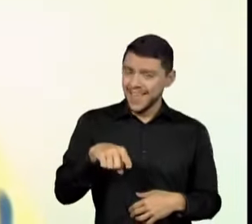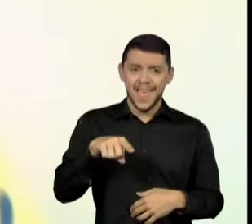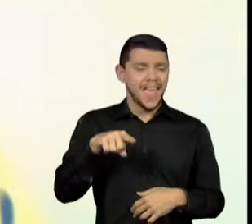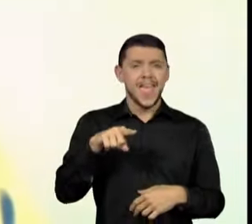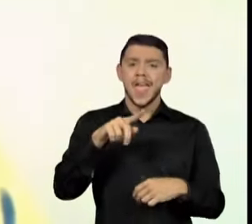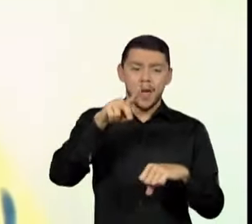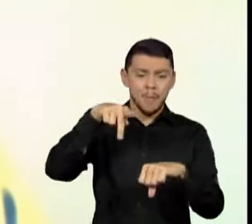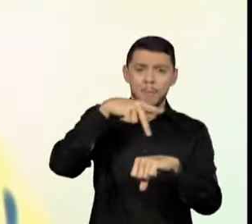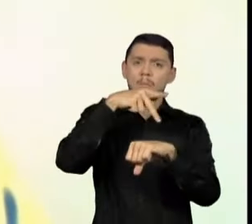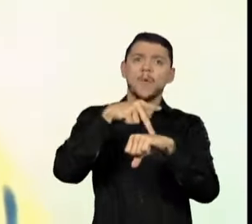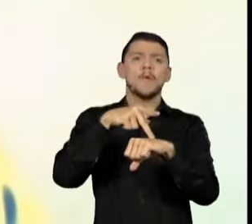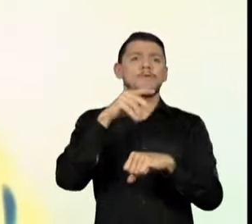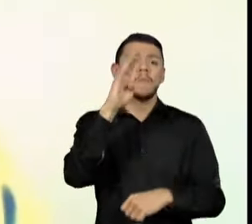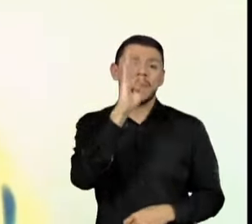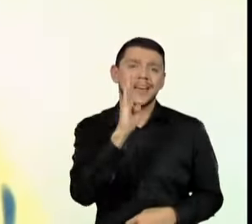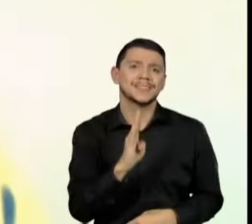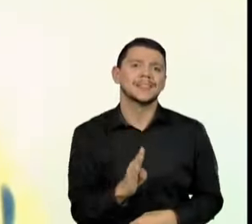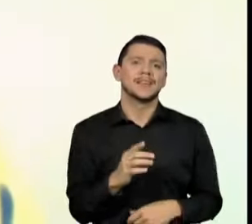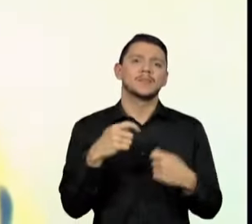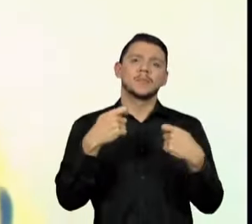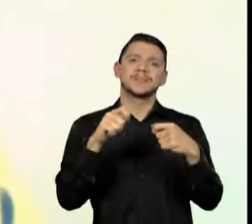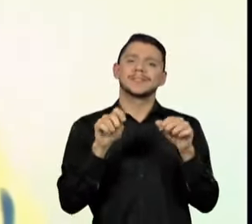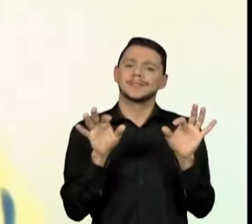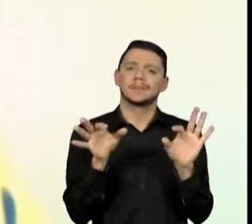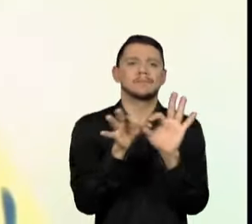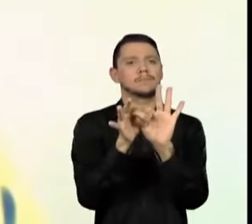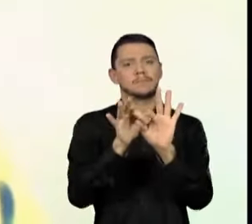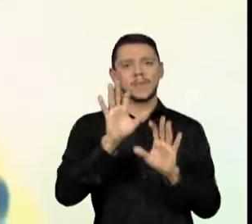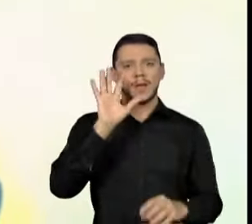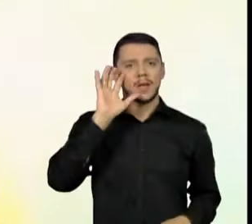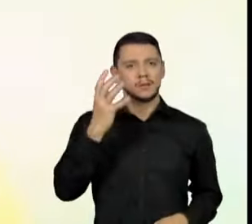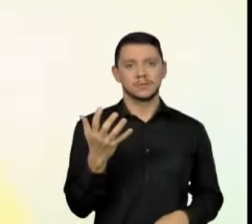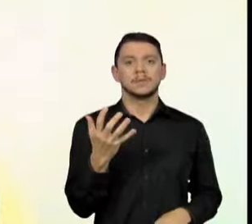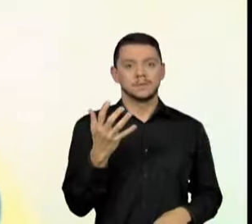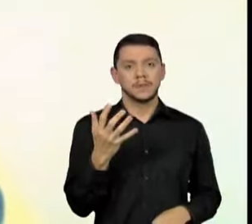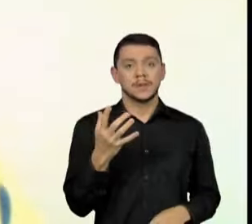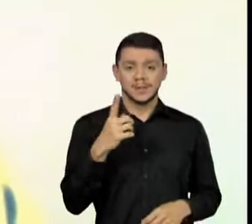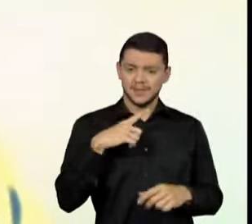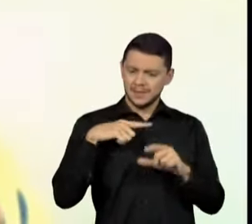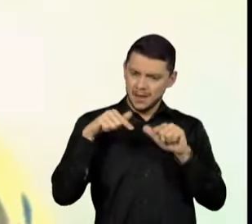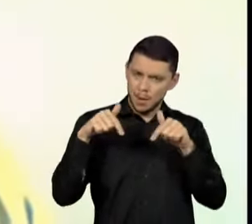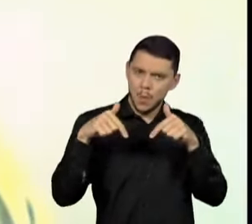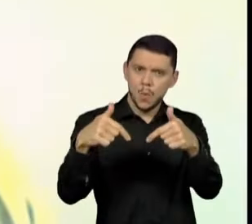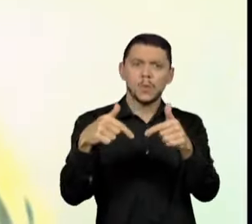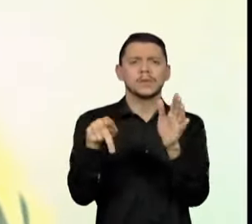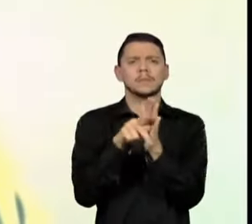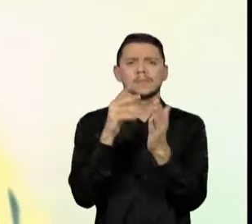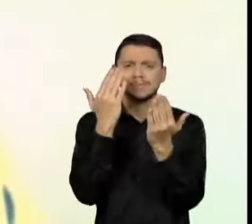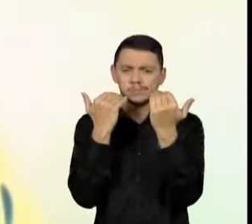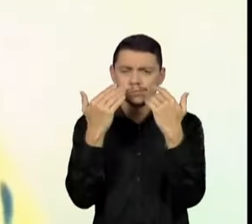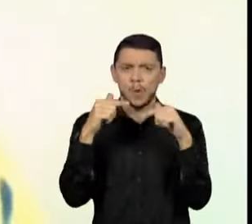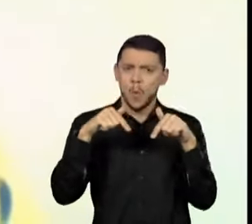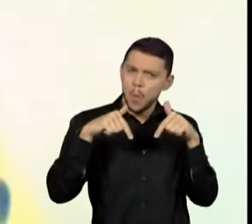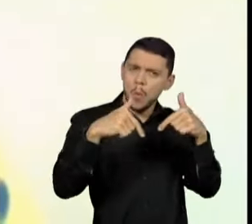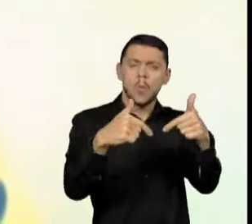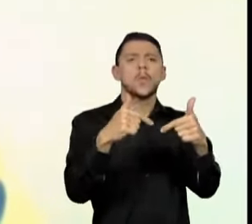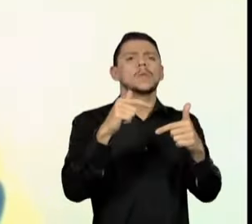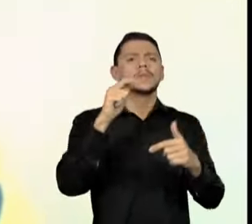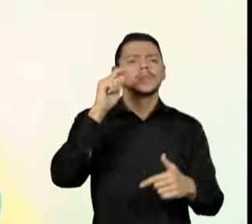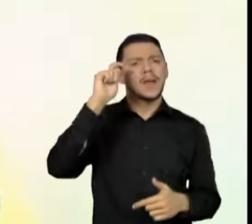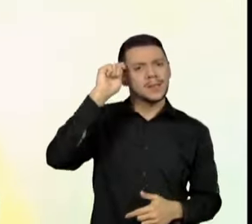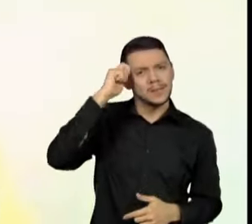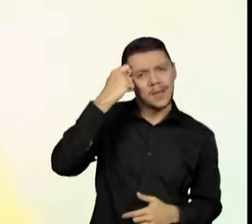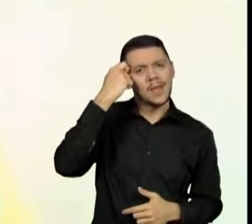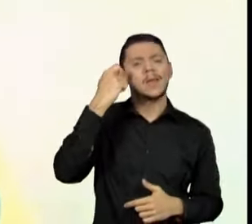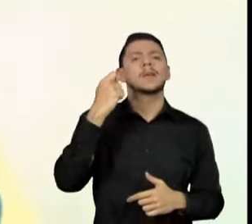brasileira. Então, estar nas lutas indígenas, estar nas lutas negras, estar